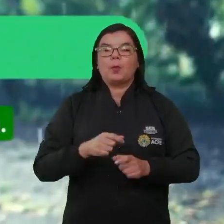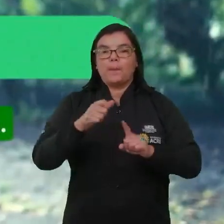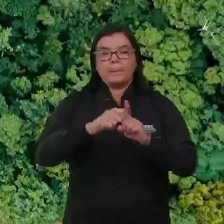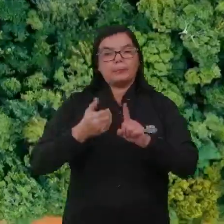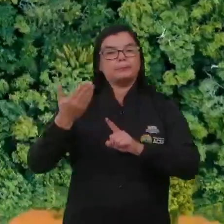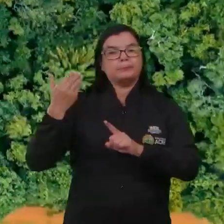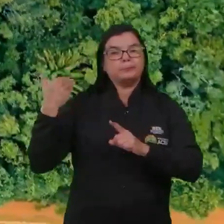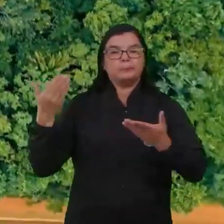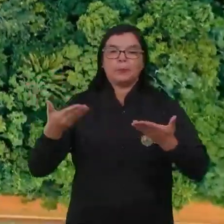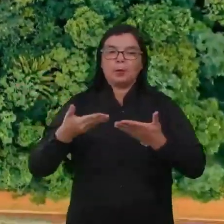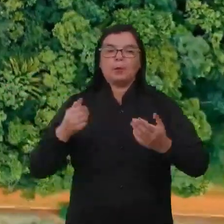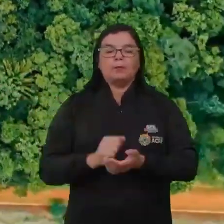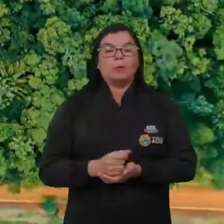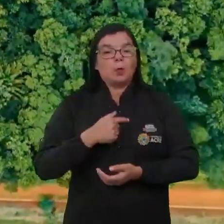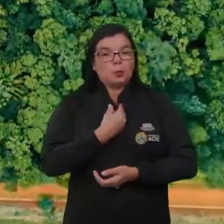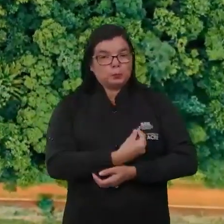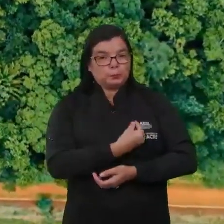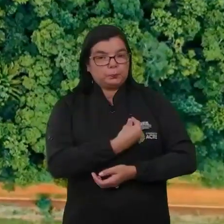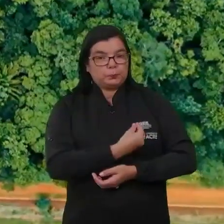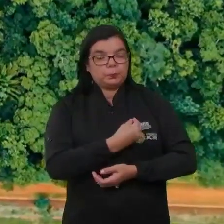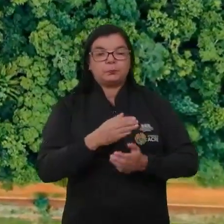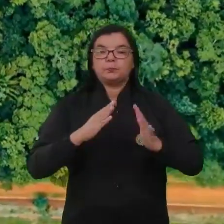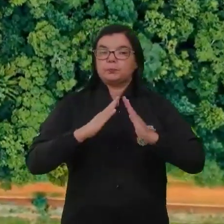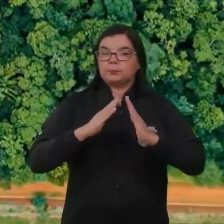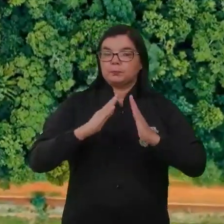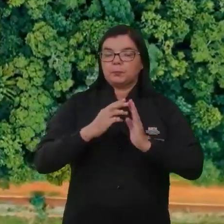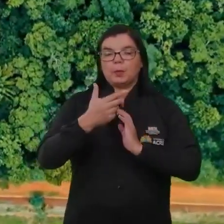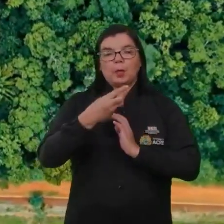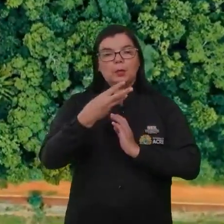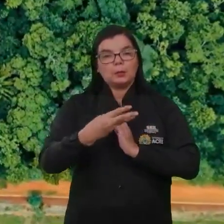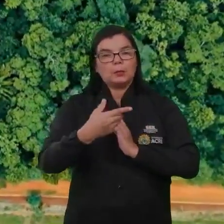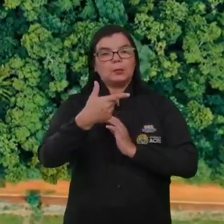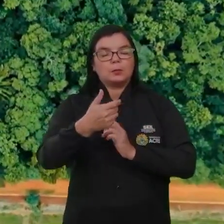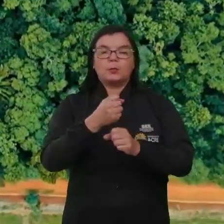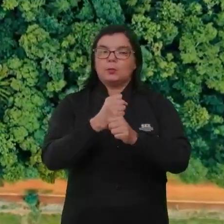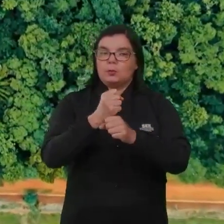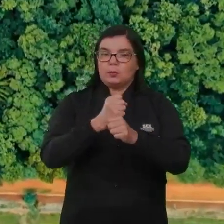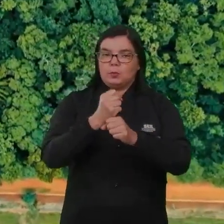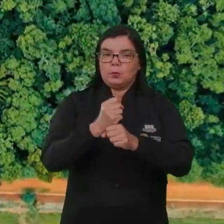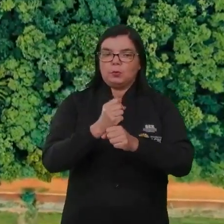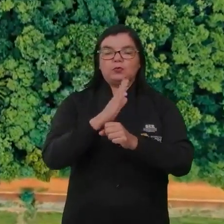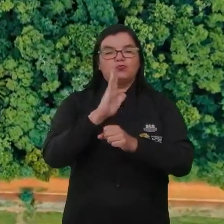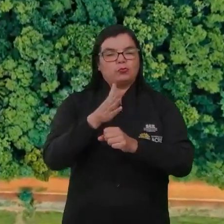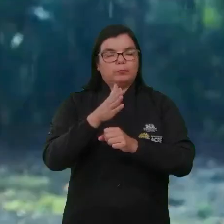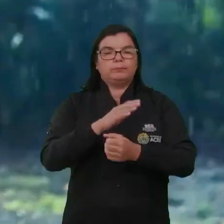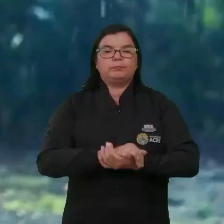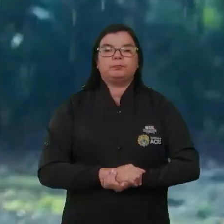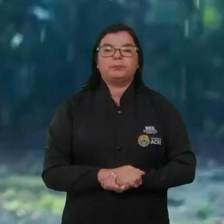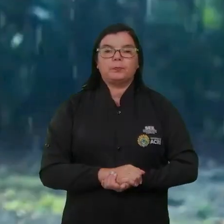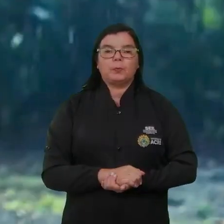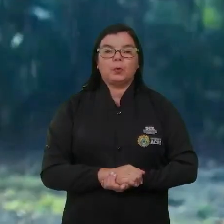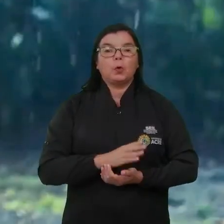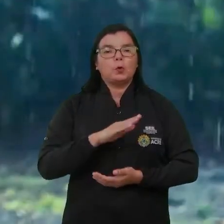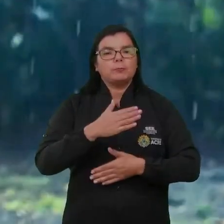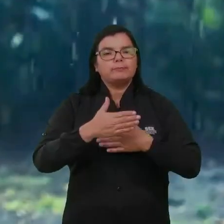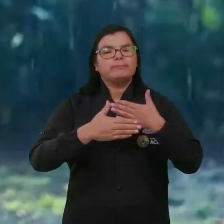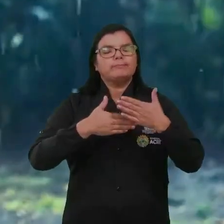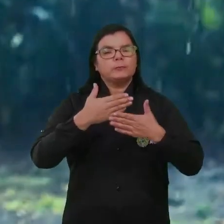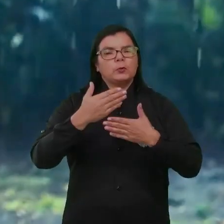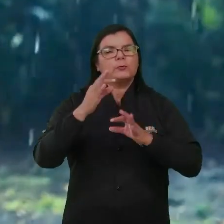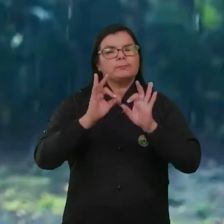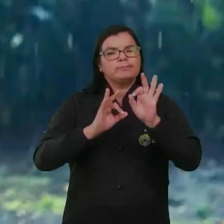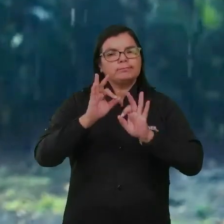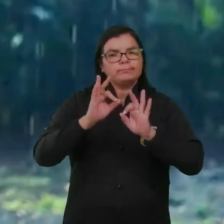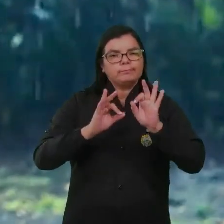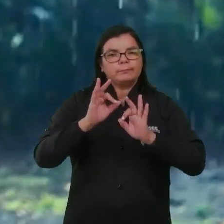agora. Aí eu moro aqui 32 anos, completo já. No tempo que foi